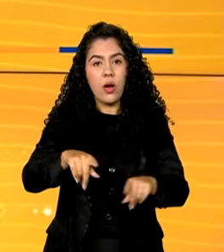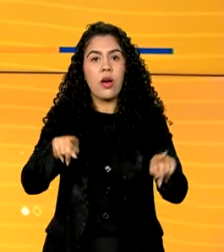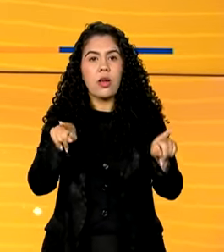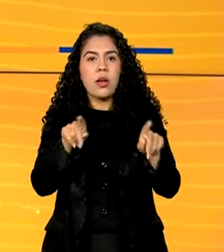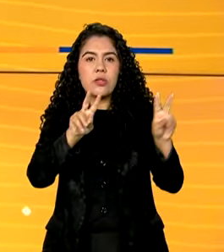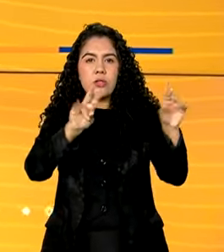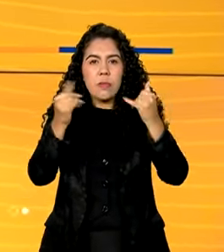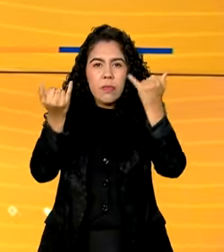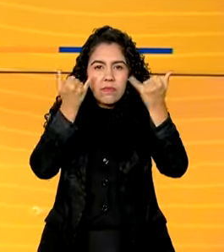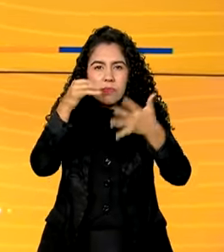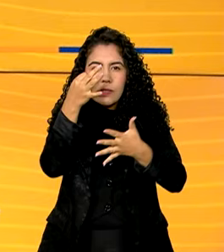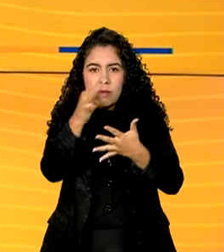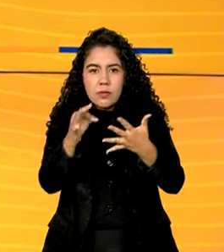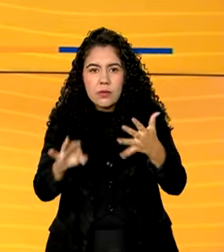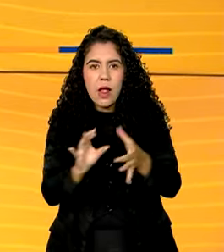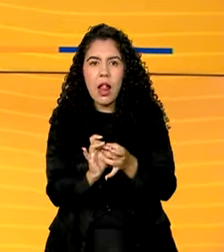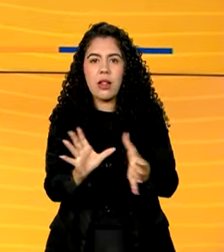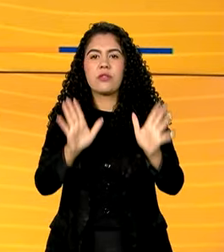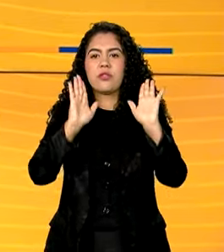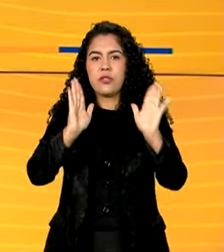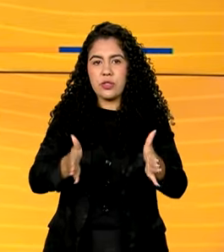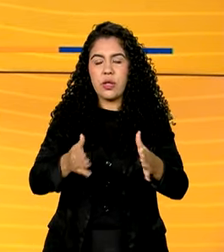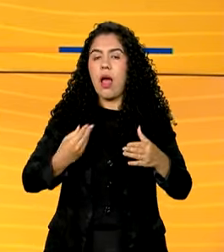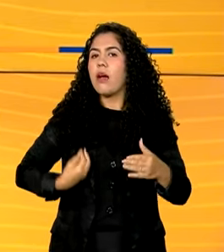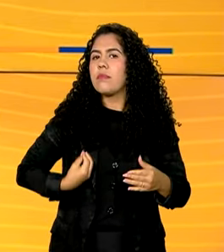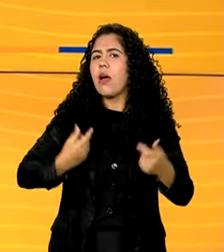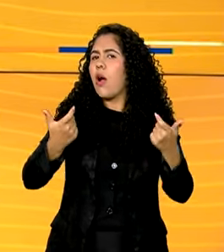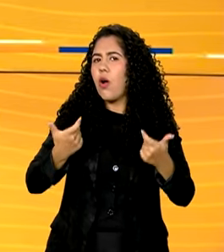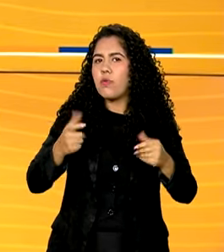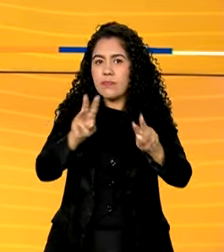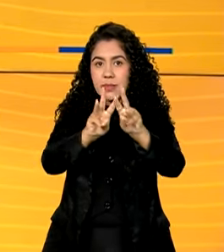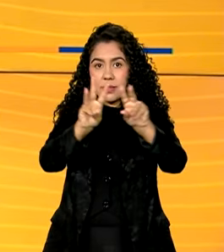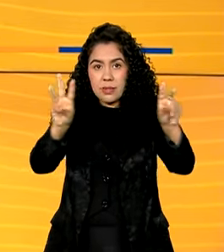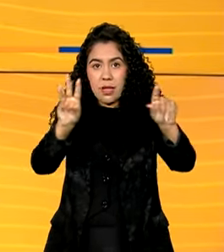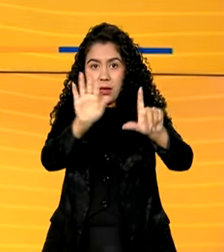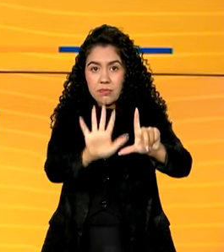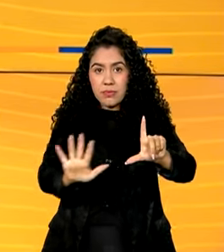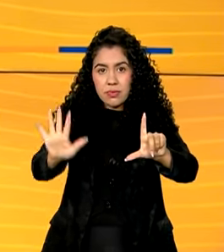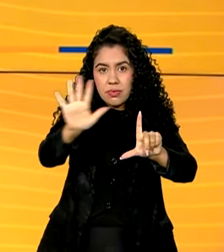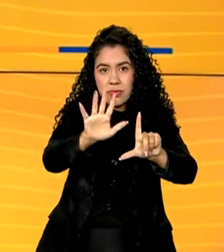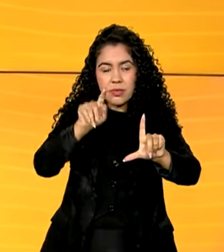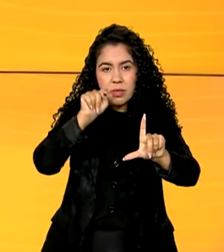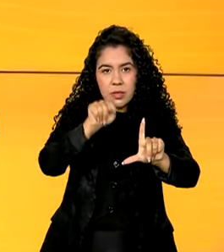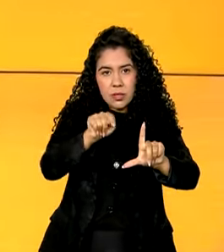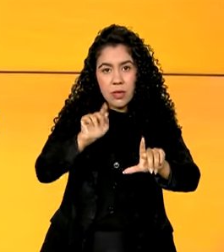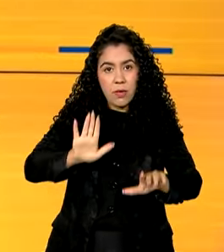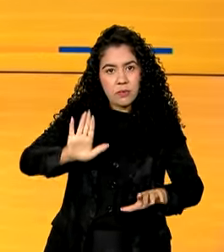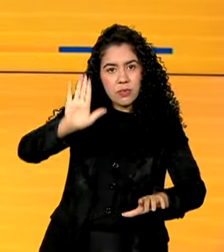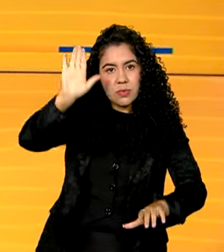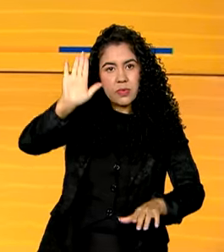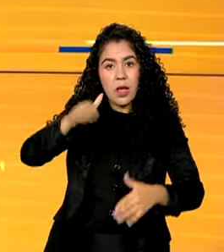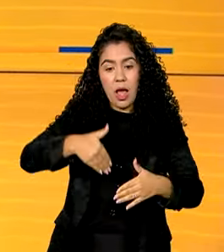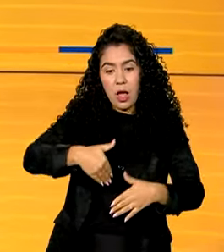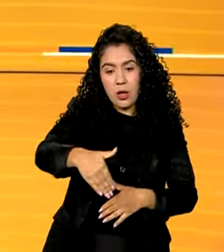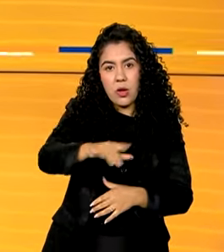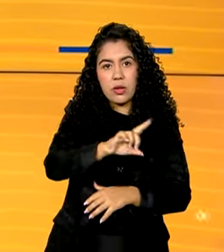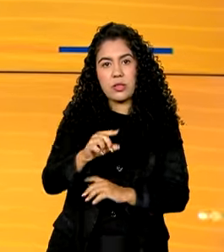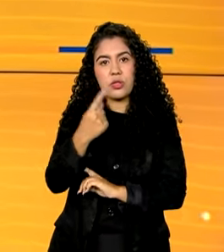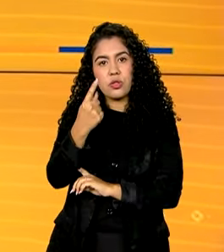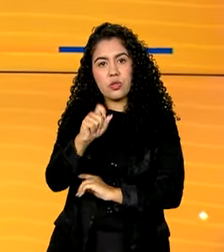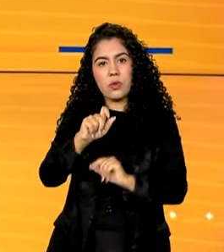foi liberado e está disponível na área do candidato. O concurso será neste domingo, dia 18 de agosto,